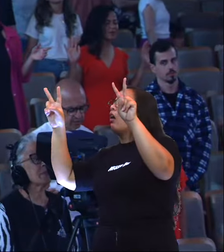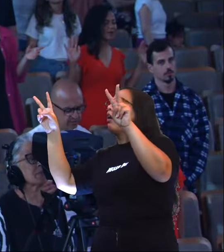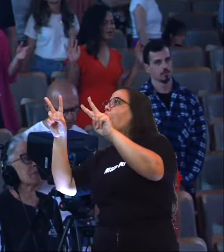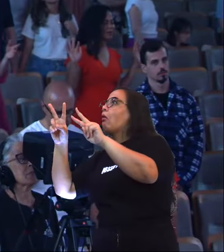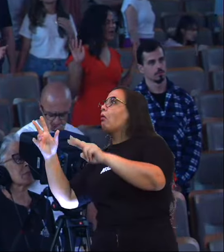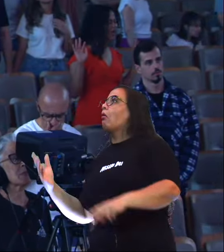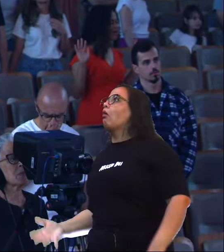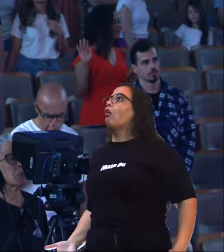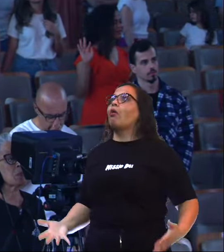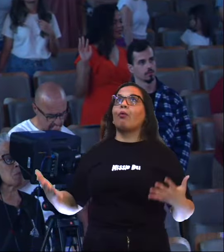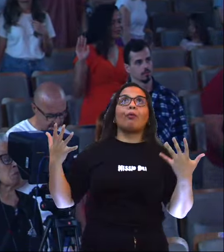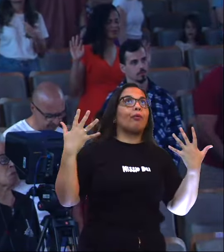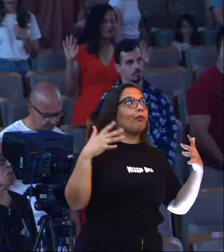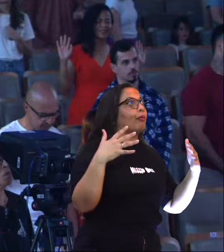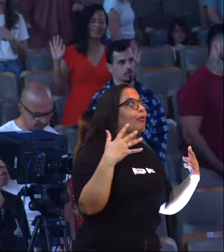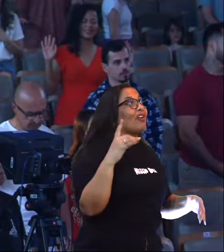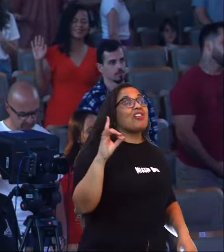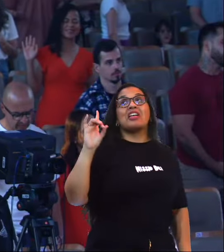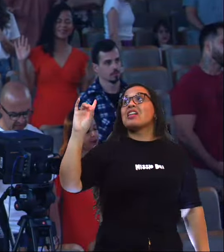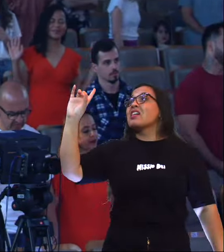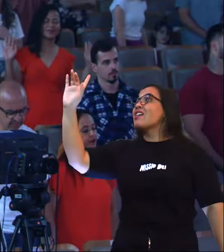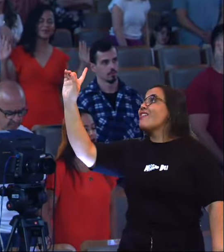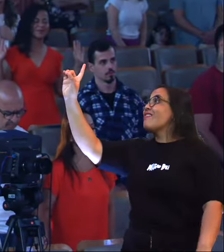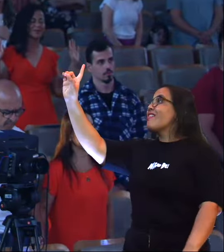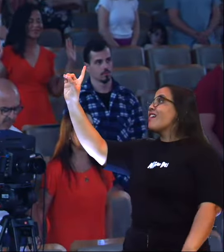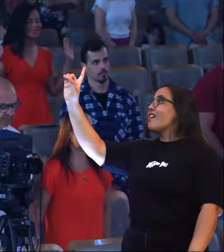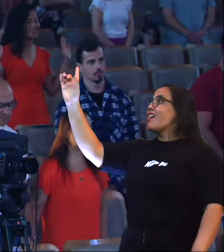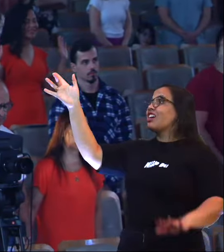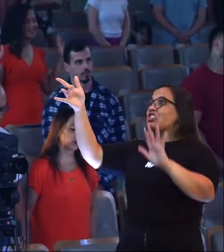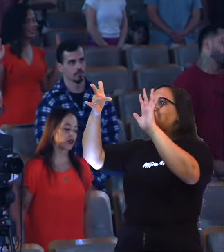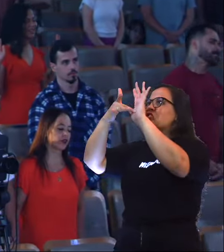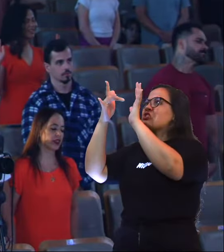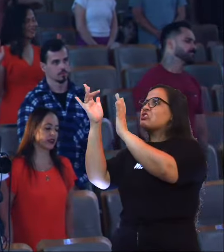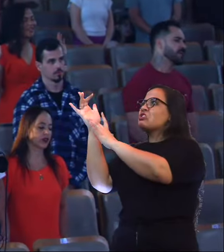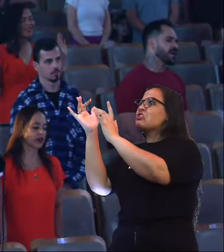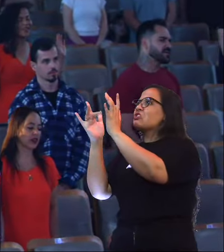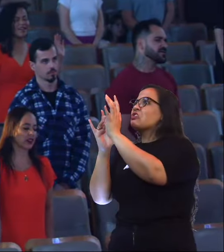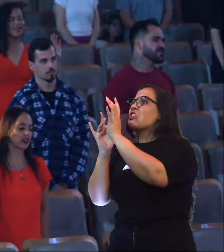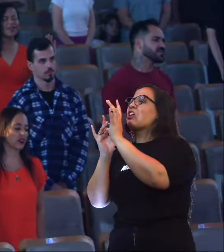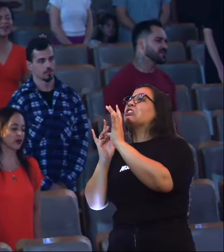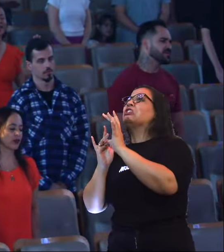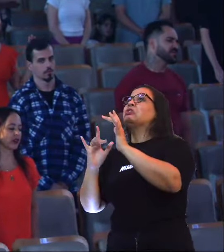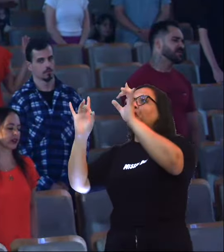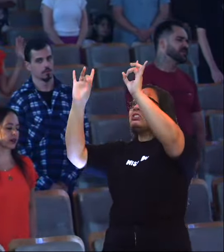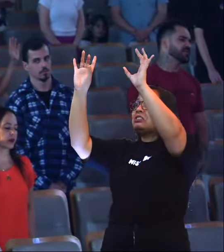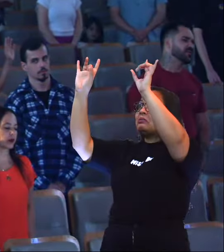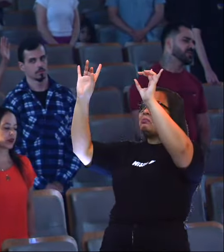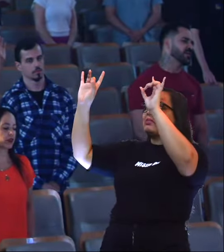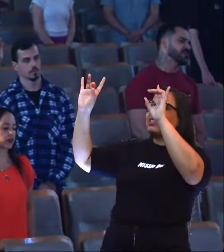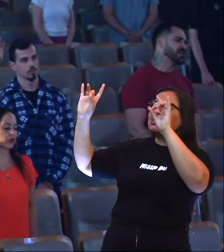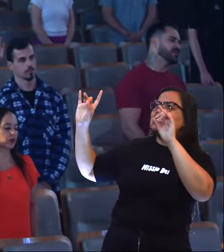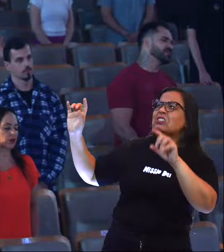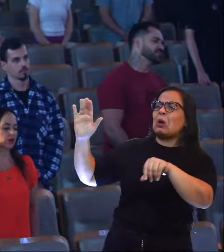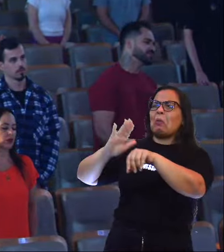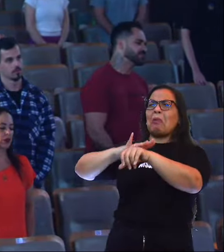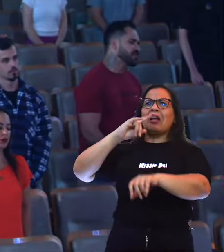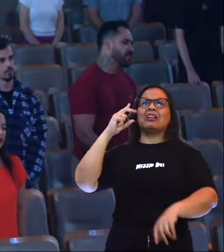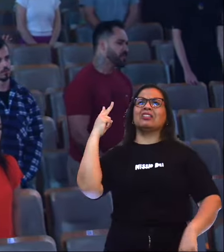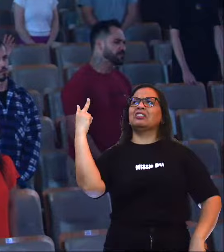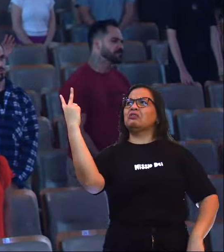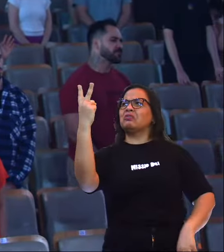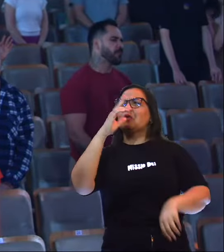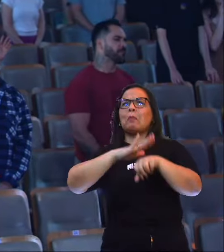Nós encontramos um tesouro de maior valor. Nós temos uma boa notícia. Nós temos